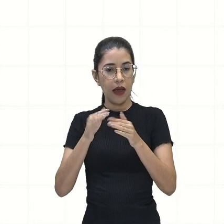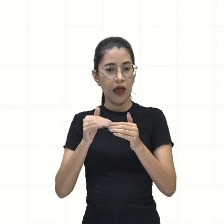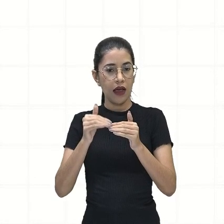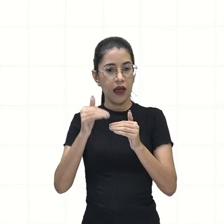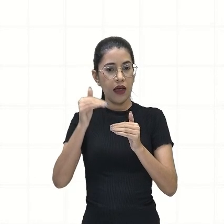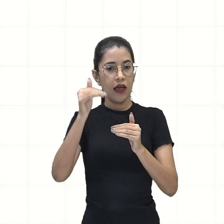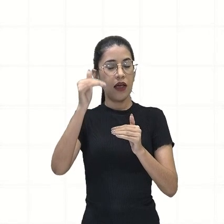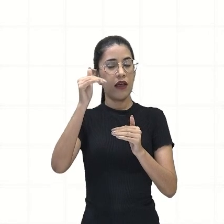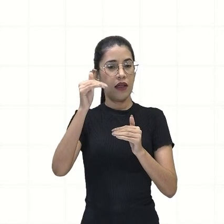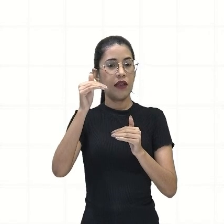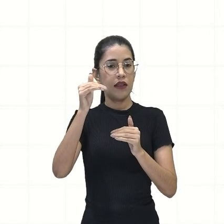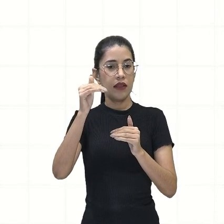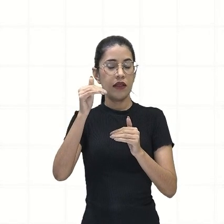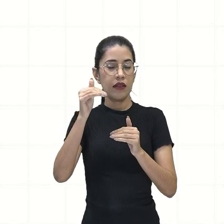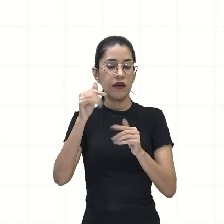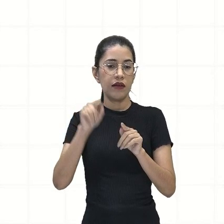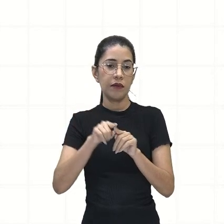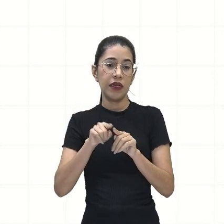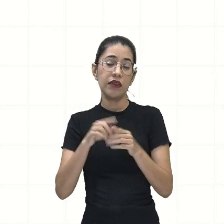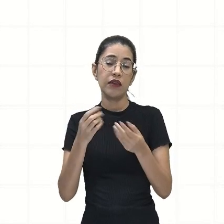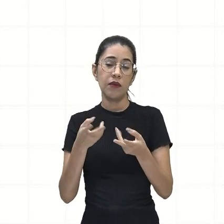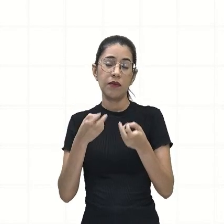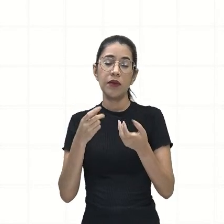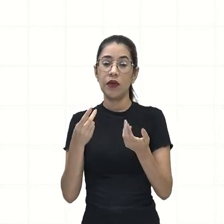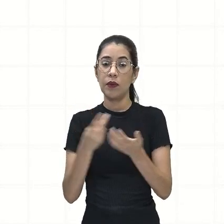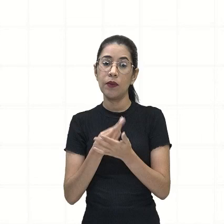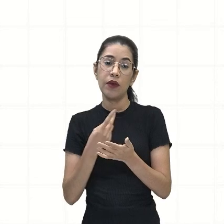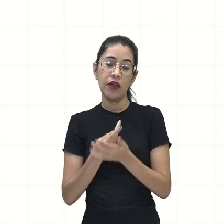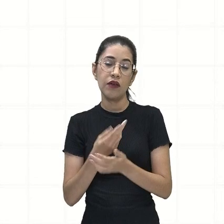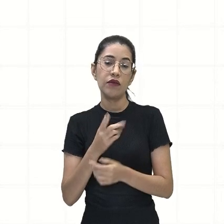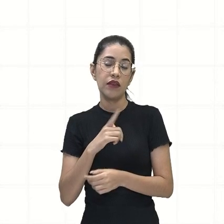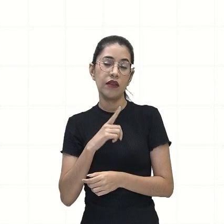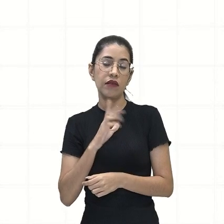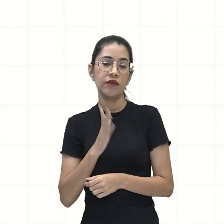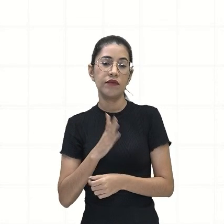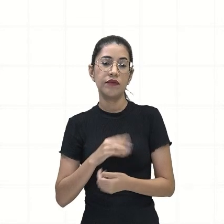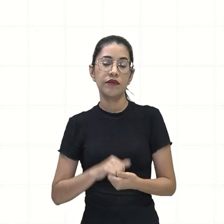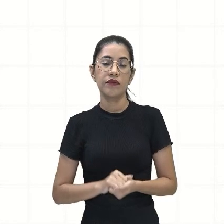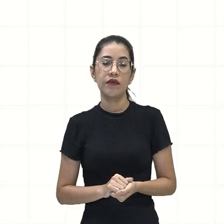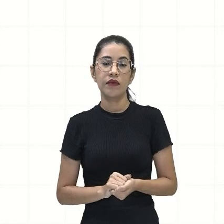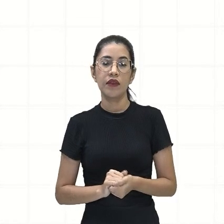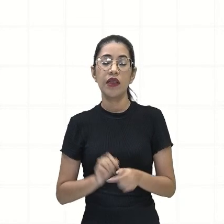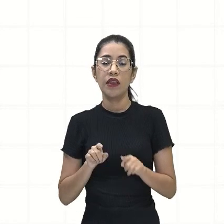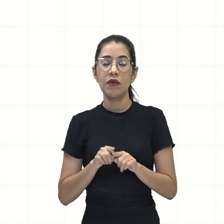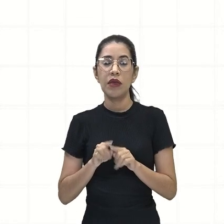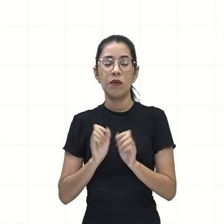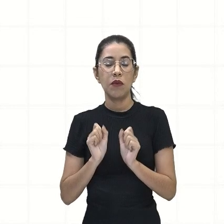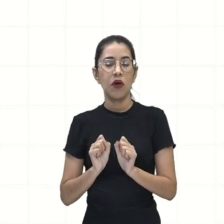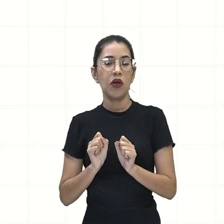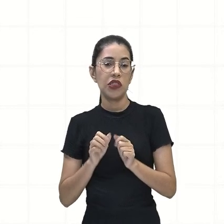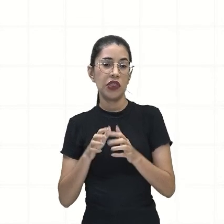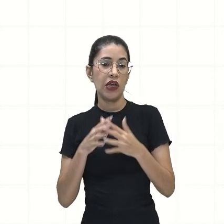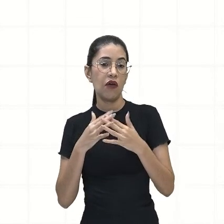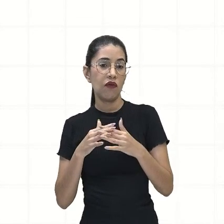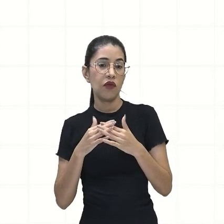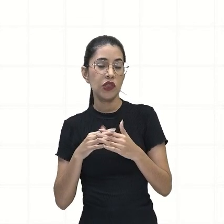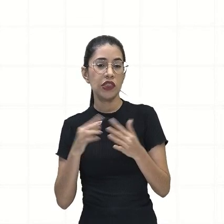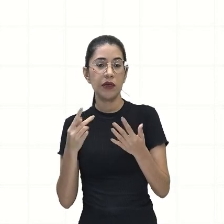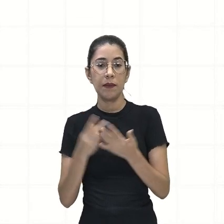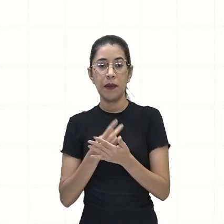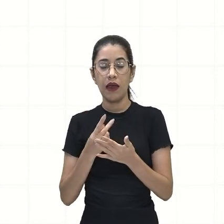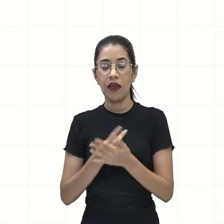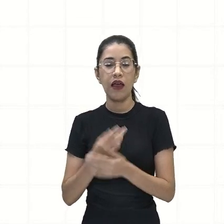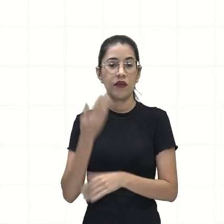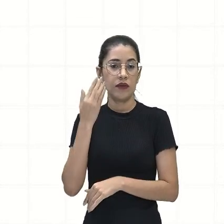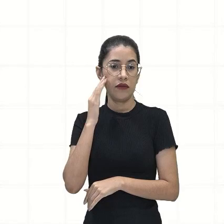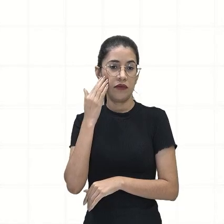que aqui, ó, eu já tenho um erro, né? Um erro que pode me induzir a uma interpretação errada na